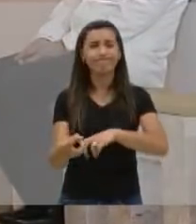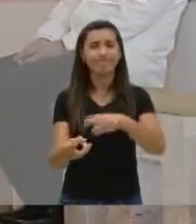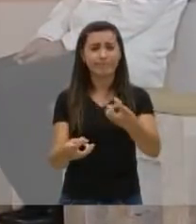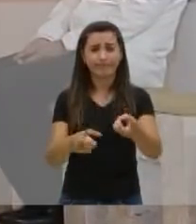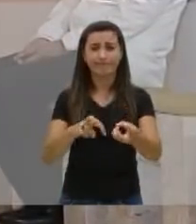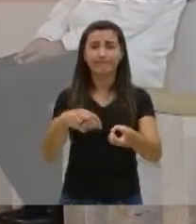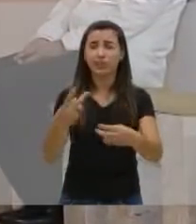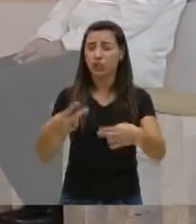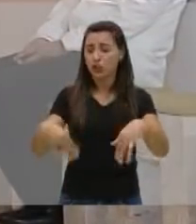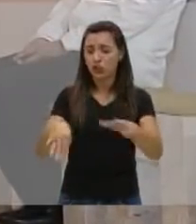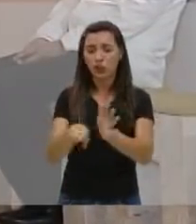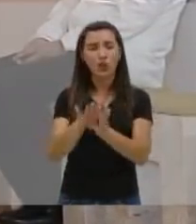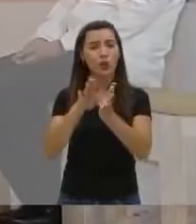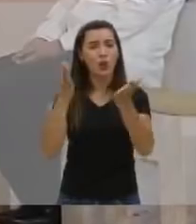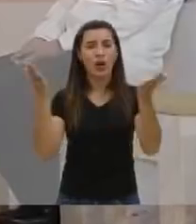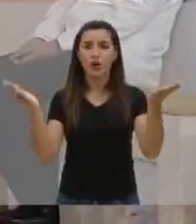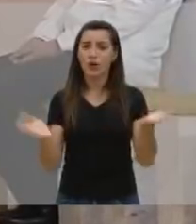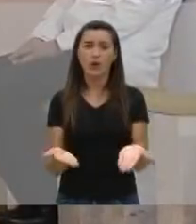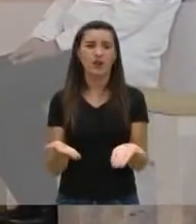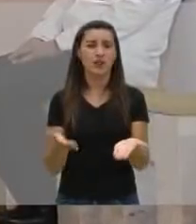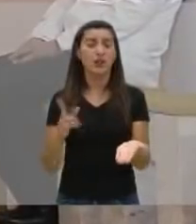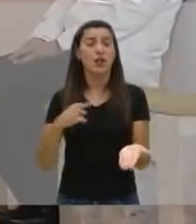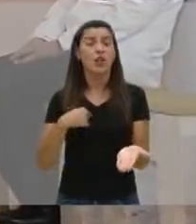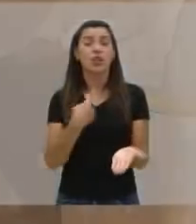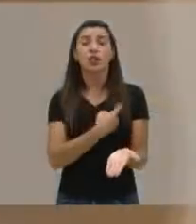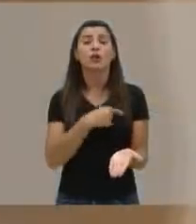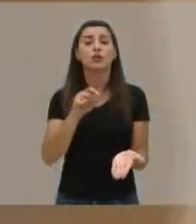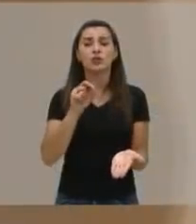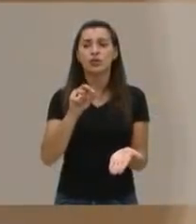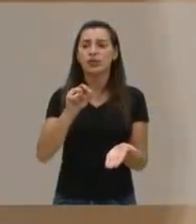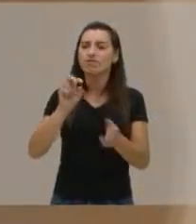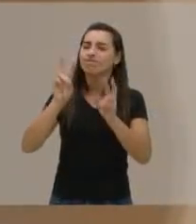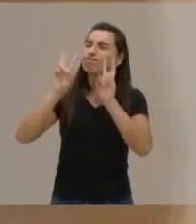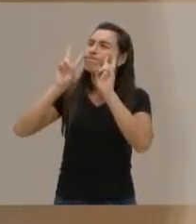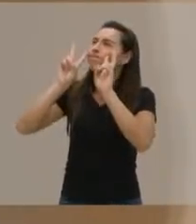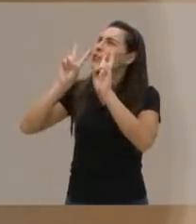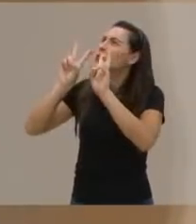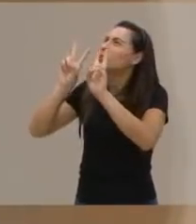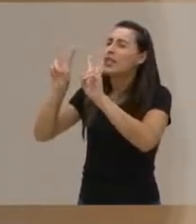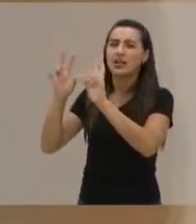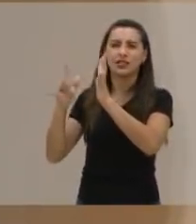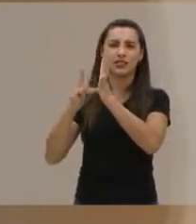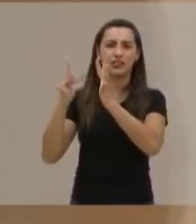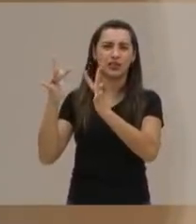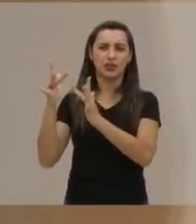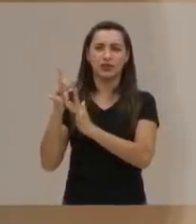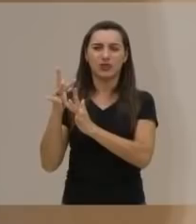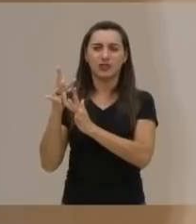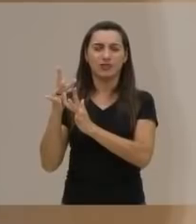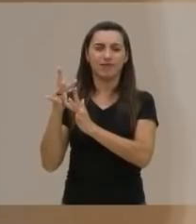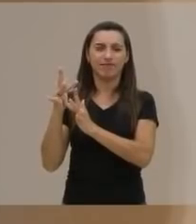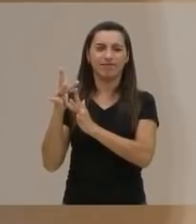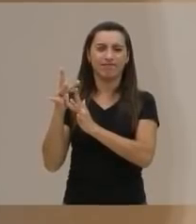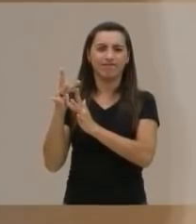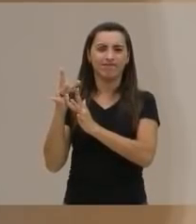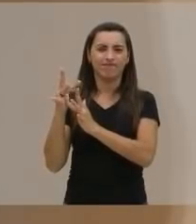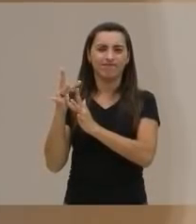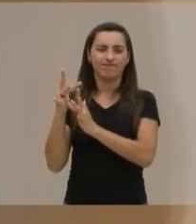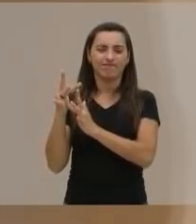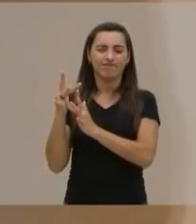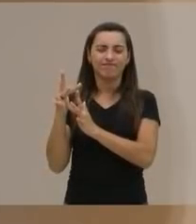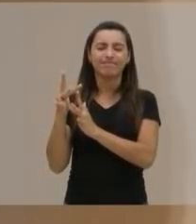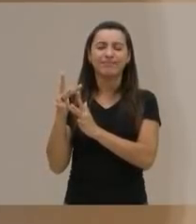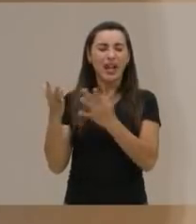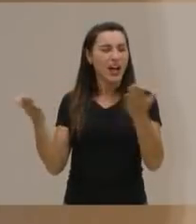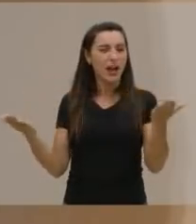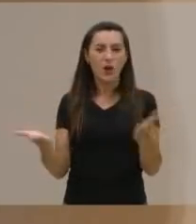chegou a hora hoje, para que possamos enxergar Jesus Cristo, e Jesus Cristo diz, chegou a hora, o